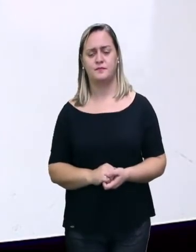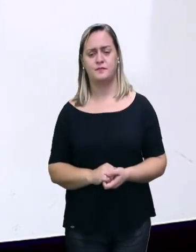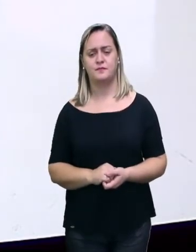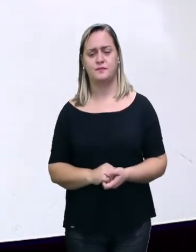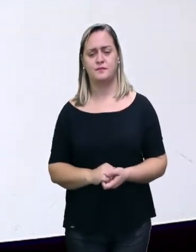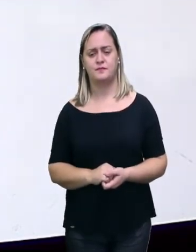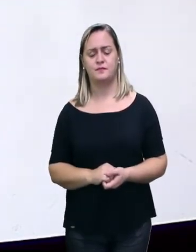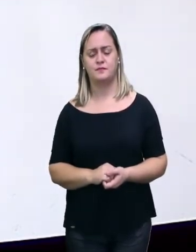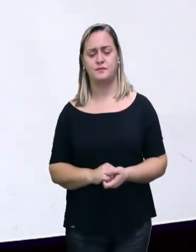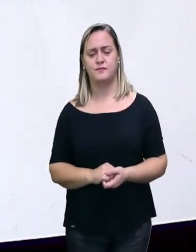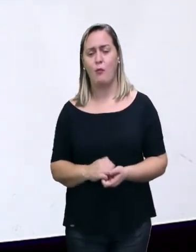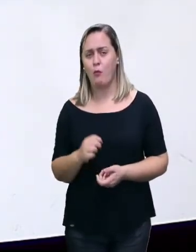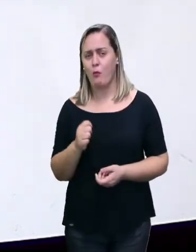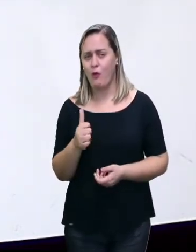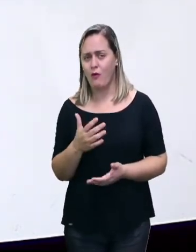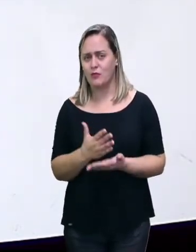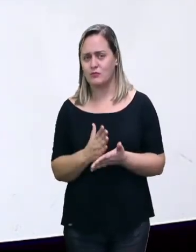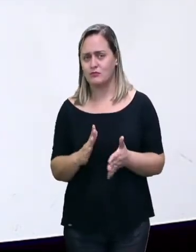Quase pronto.